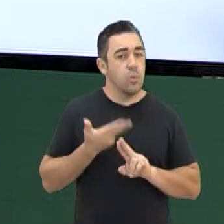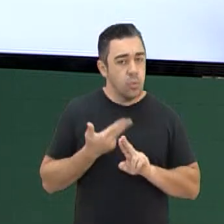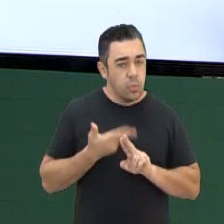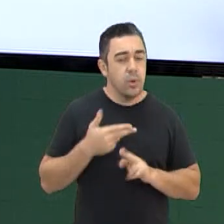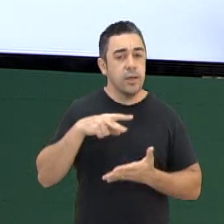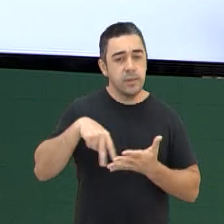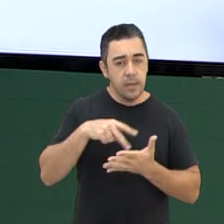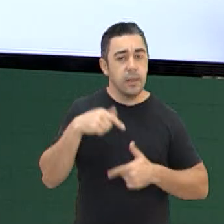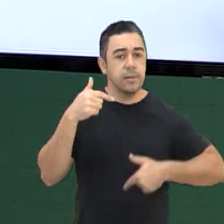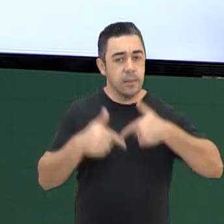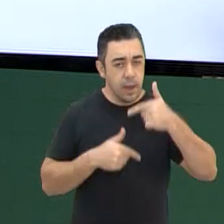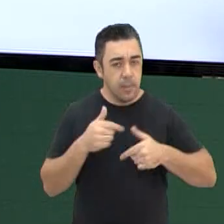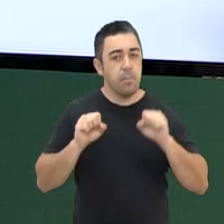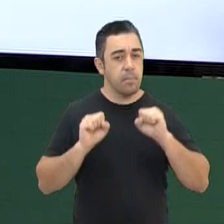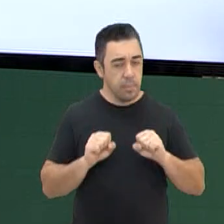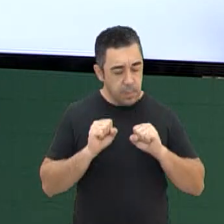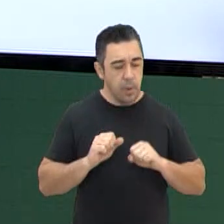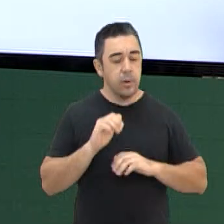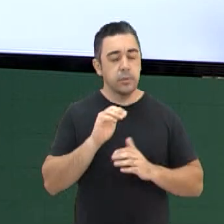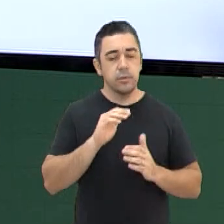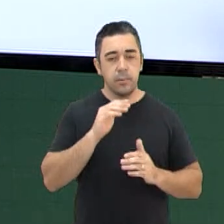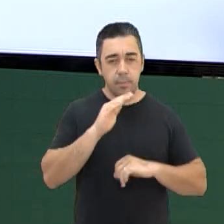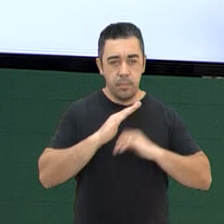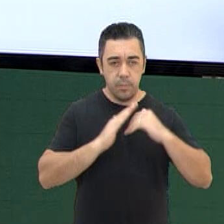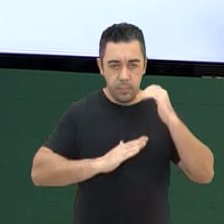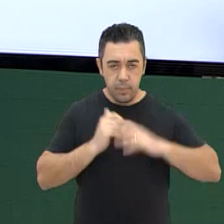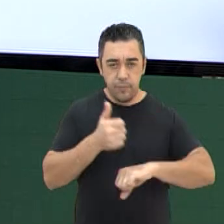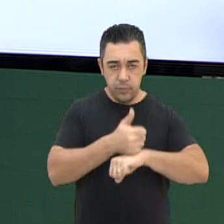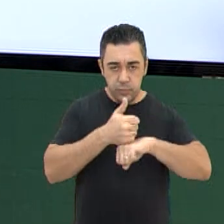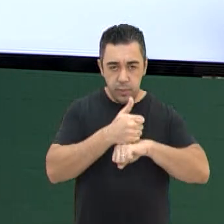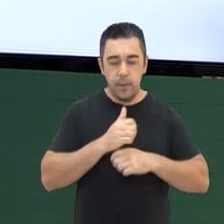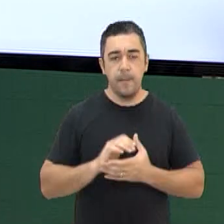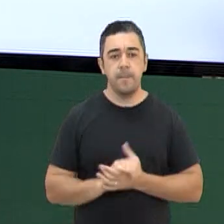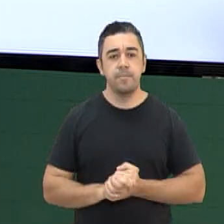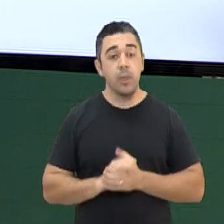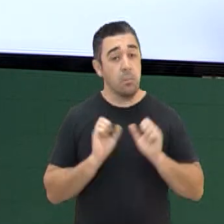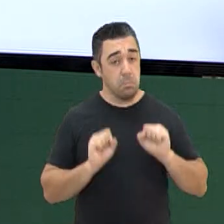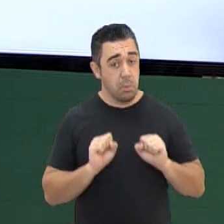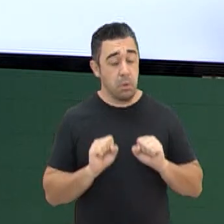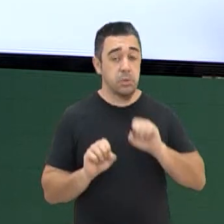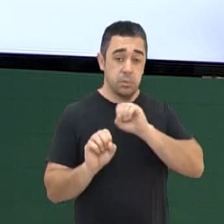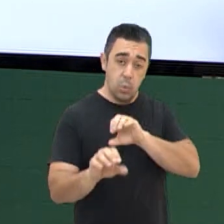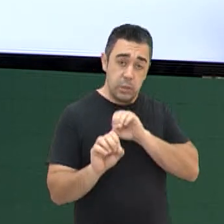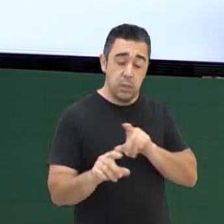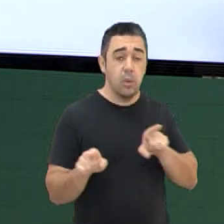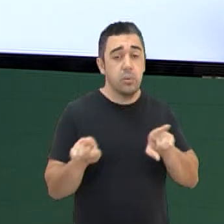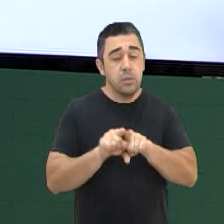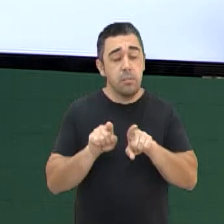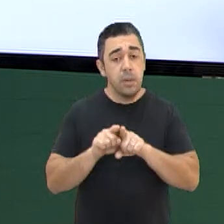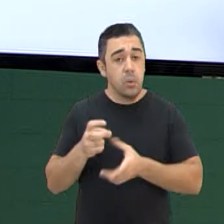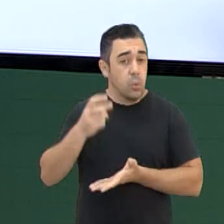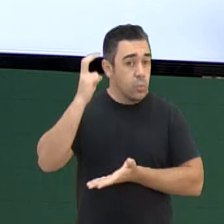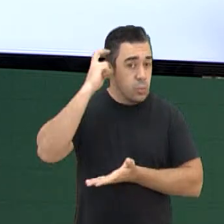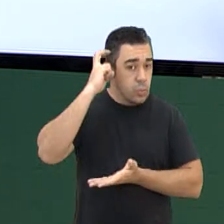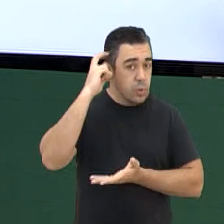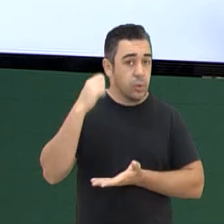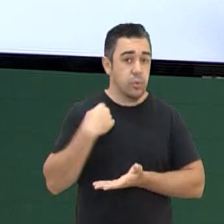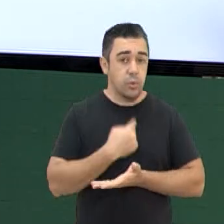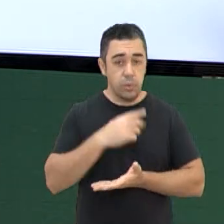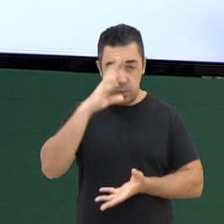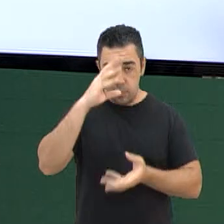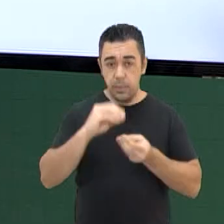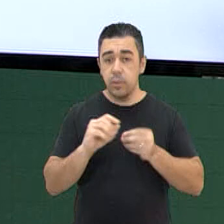trabalho. Então, pode ser uma profissão. A dança pode ser uma forma de educação e de cultura. E aqui nós